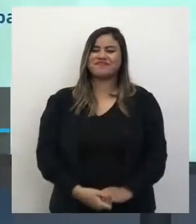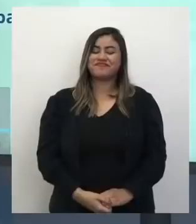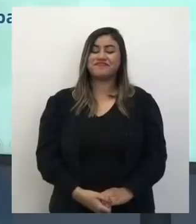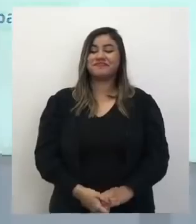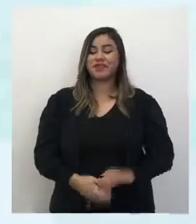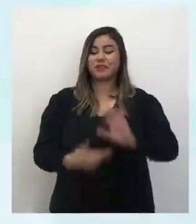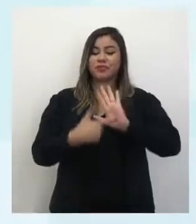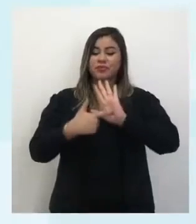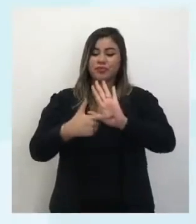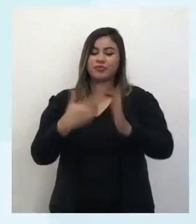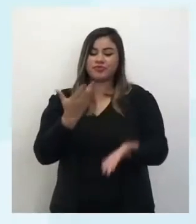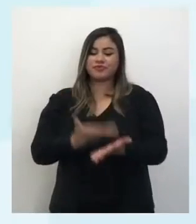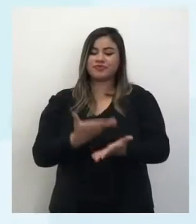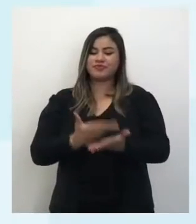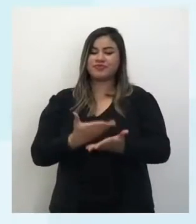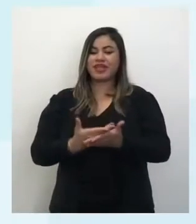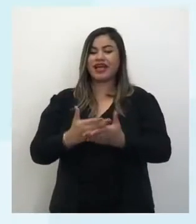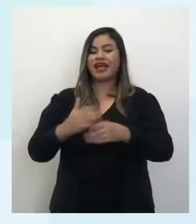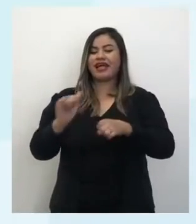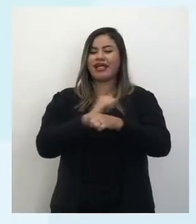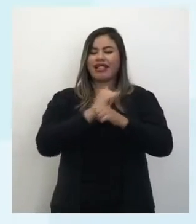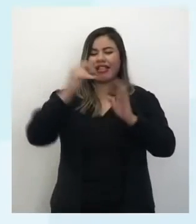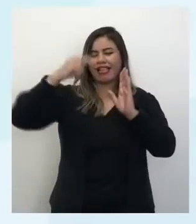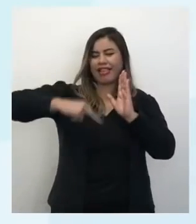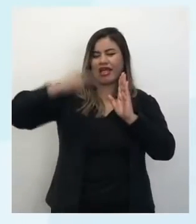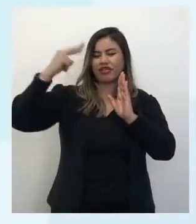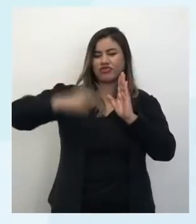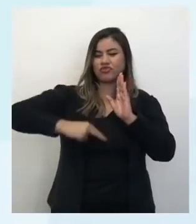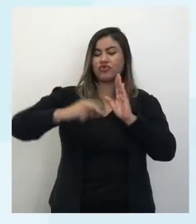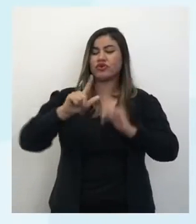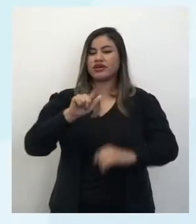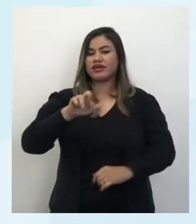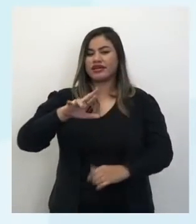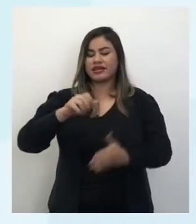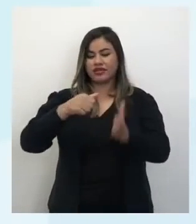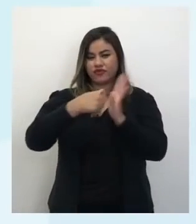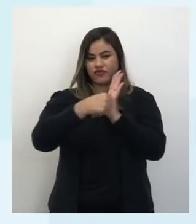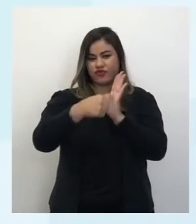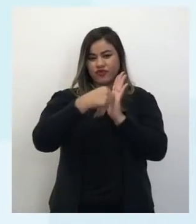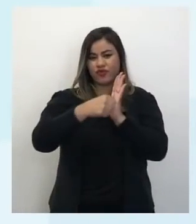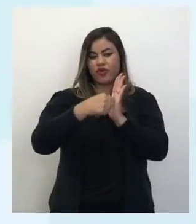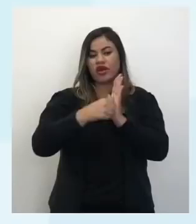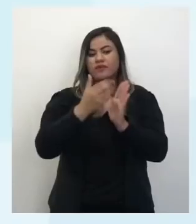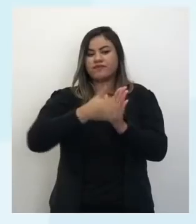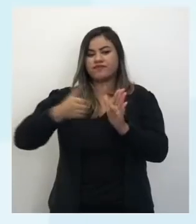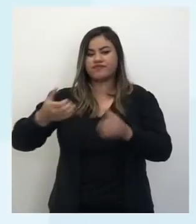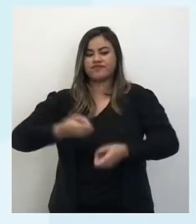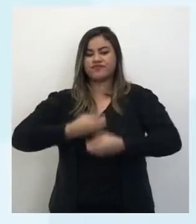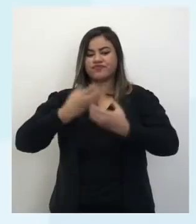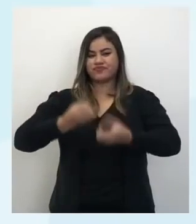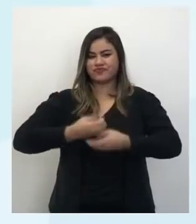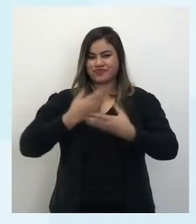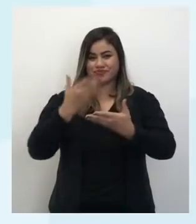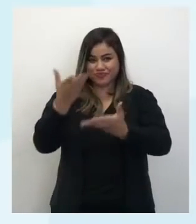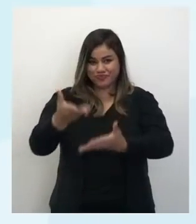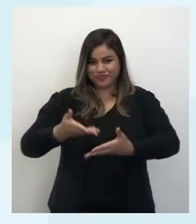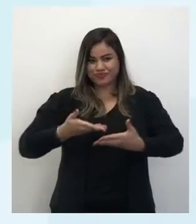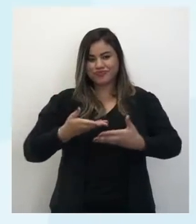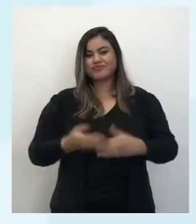Apresentação da aula. Estratégia de leitura, grifo e organização de informações. Vamos à acolhida?